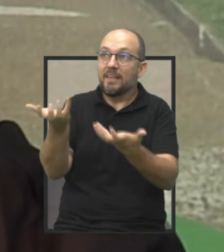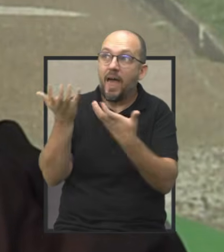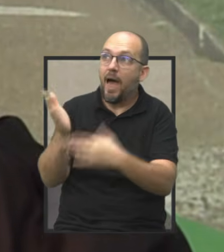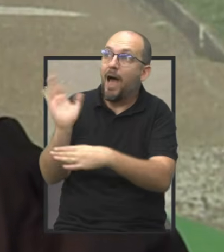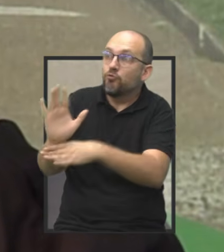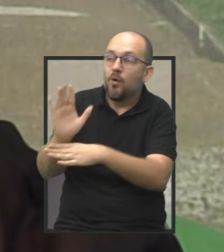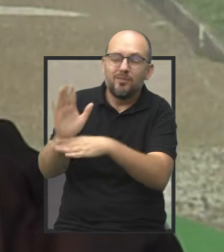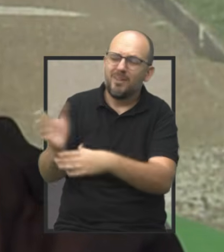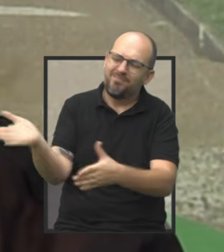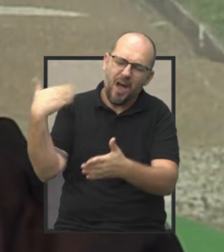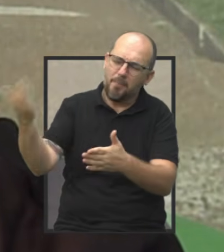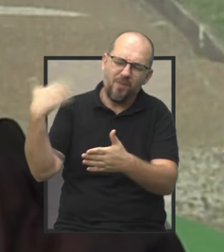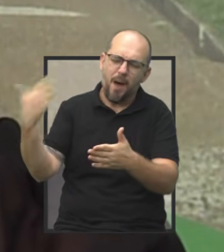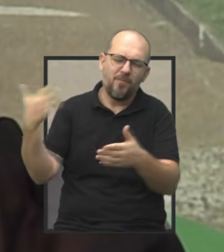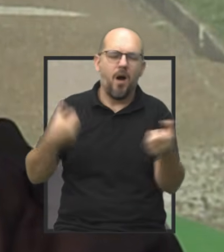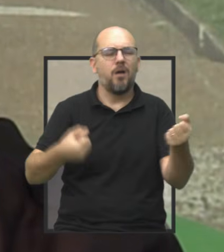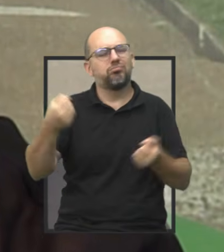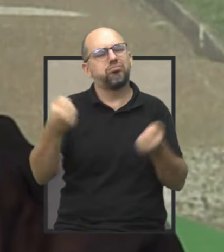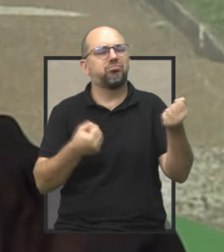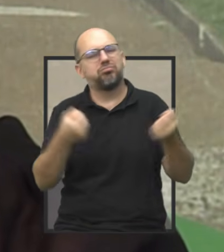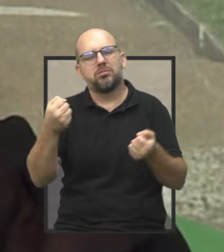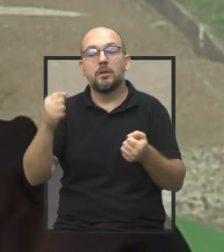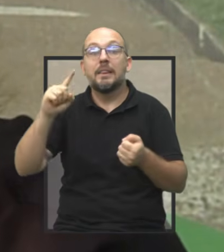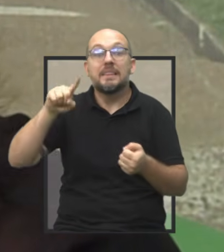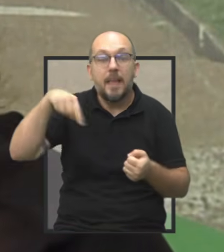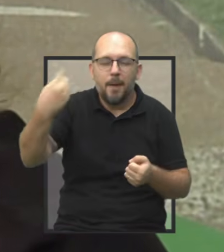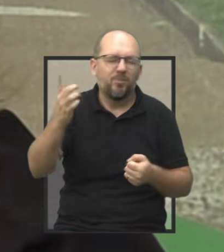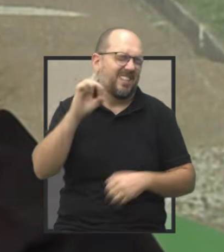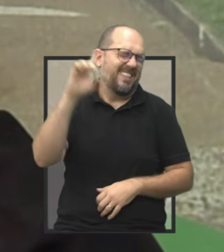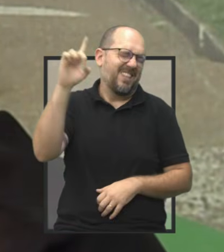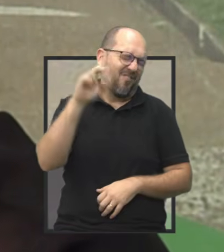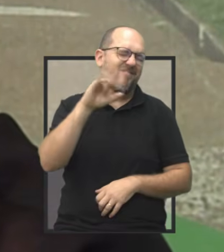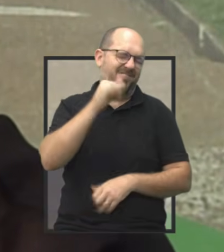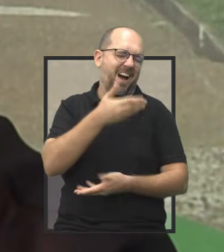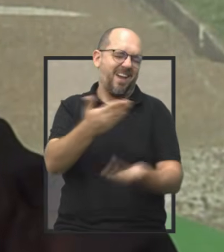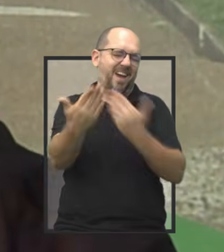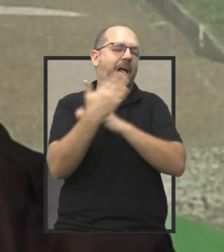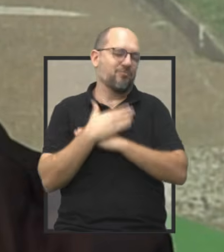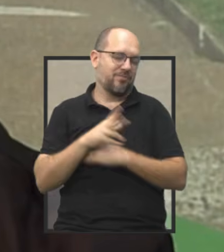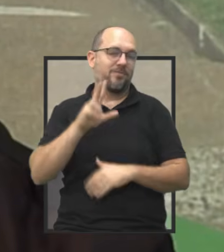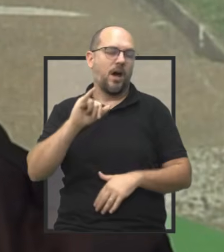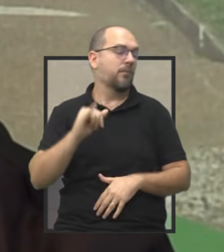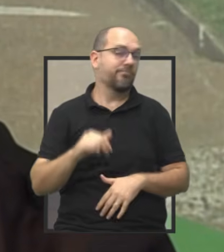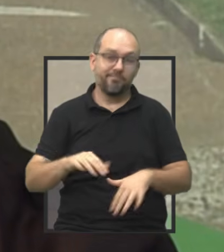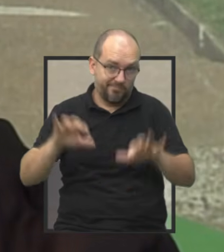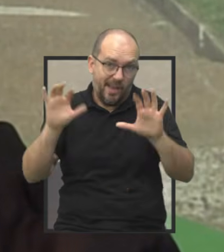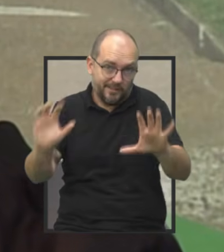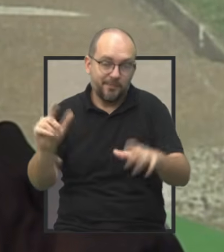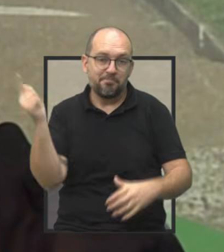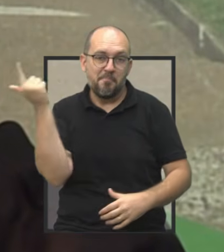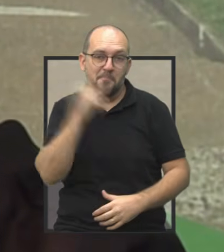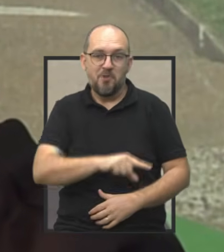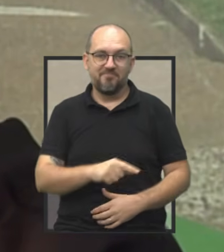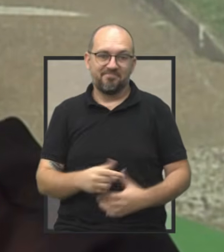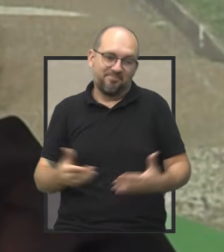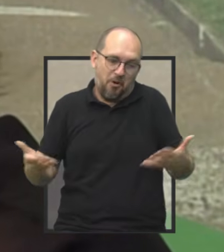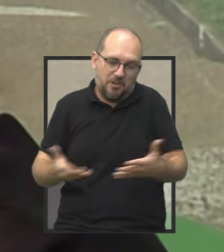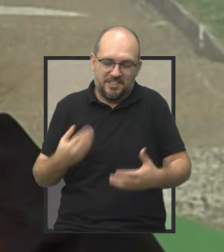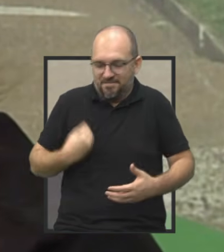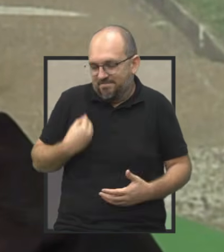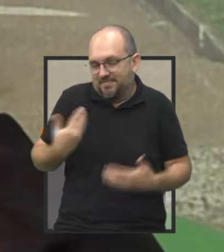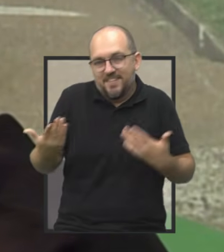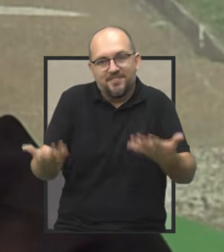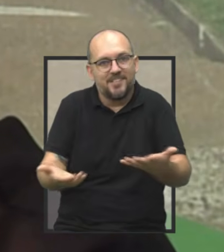queria levar. Depois que acontecer, Deus ia prover pra gente, né? E foi assim, deu certo,